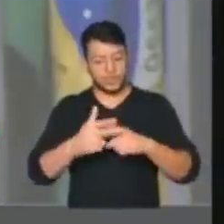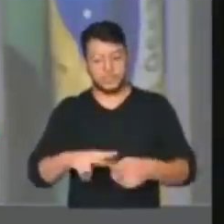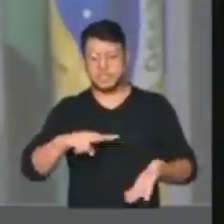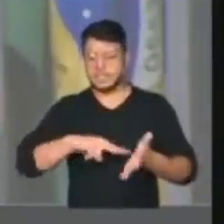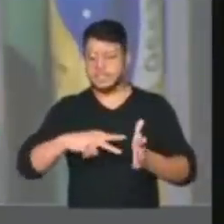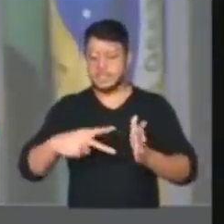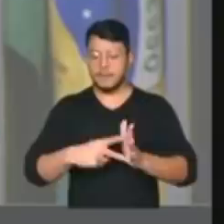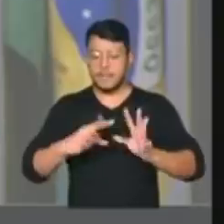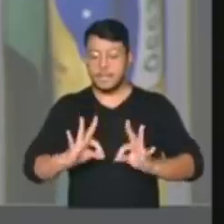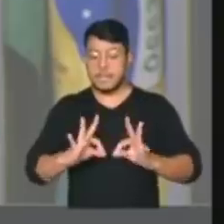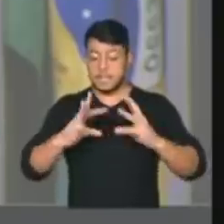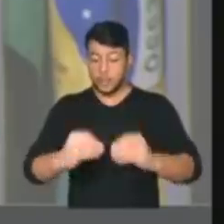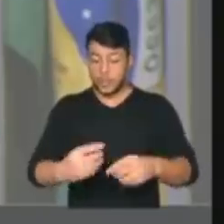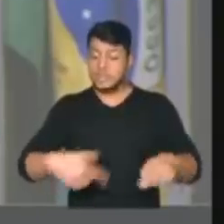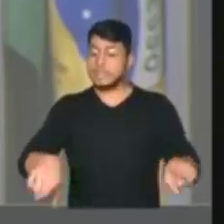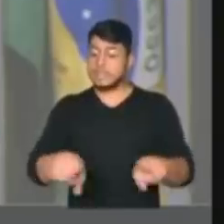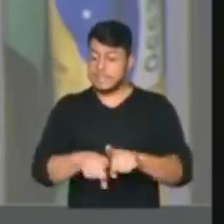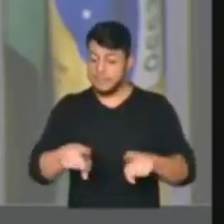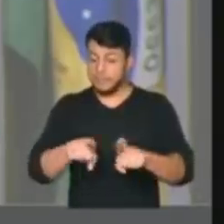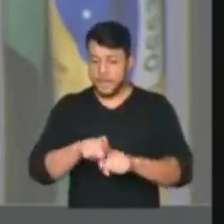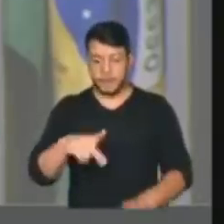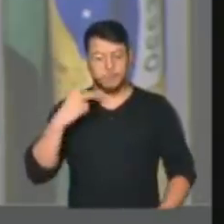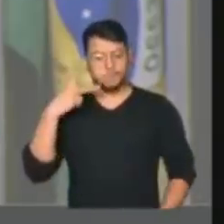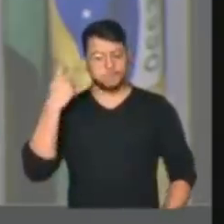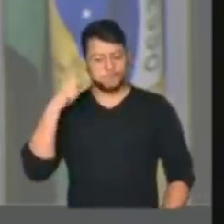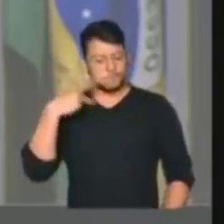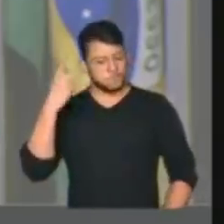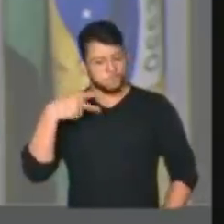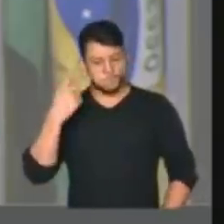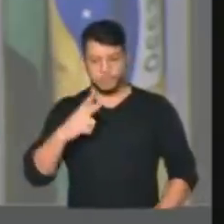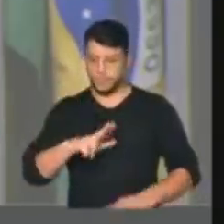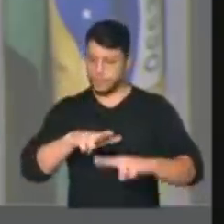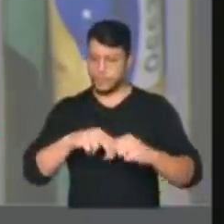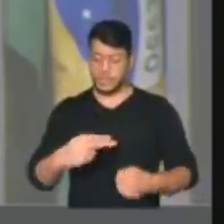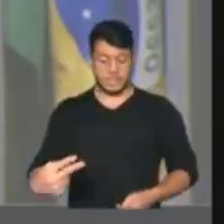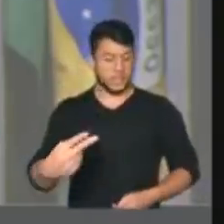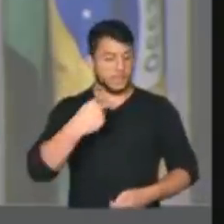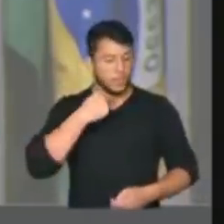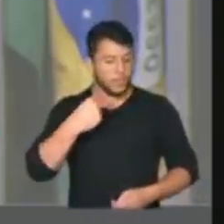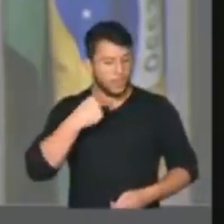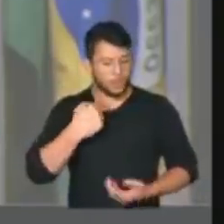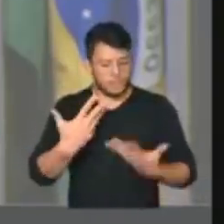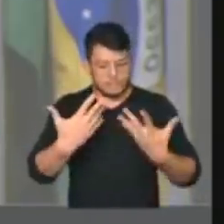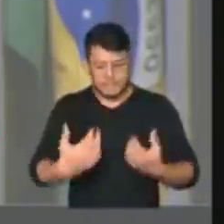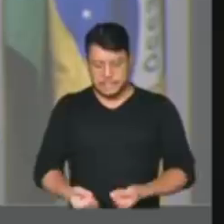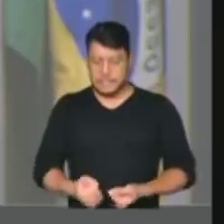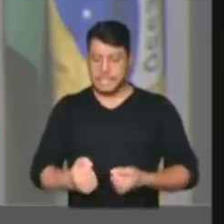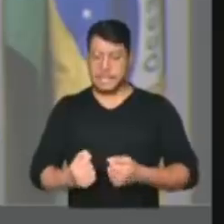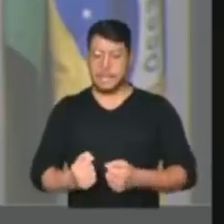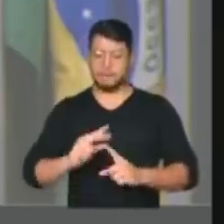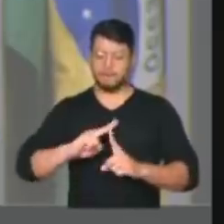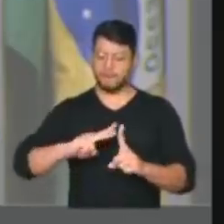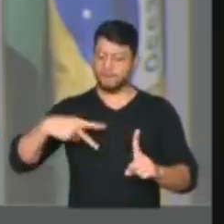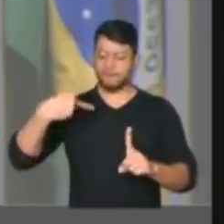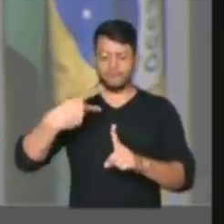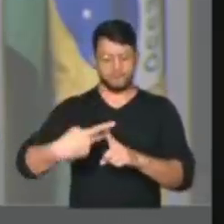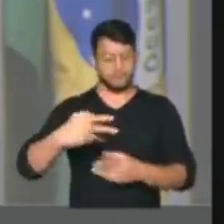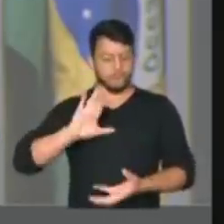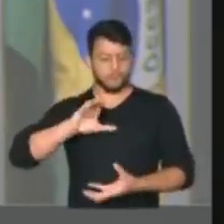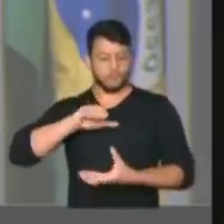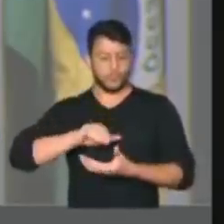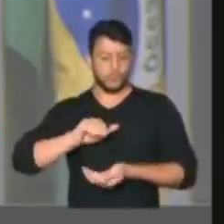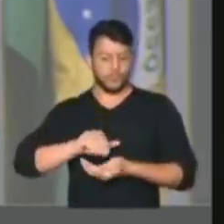inclusive para a classe política que não terá e não aprovará aumento de fundo